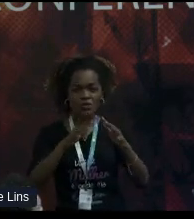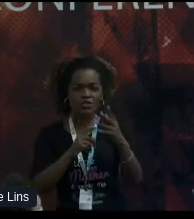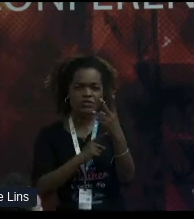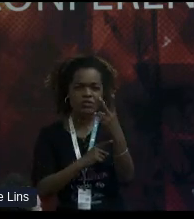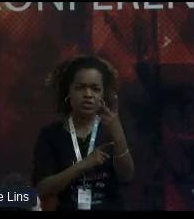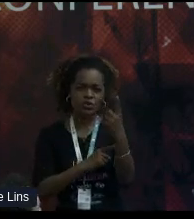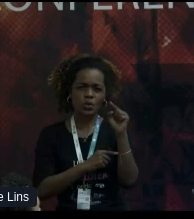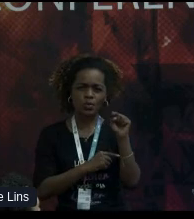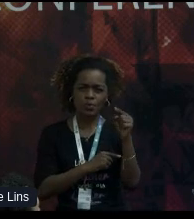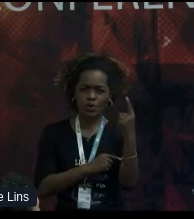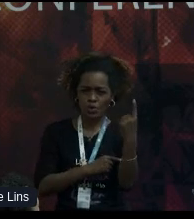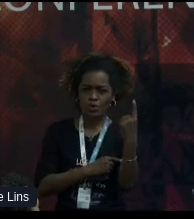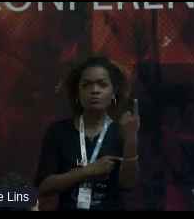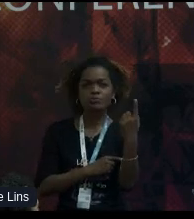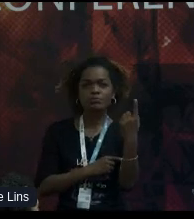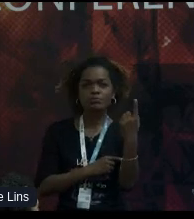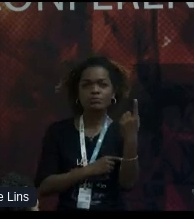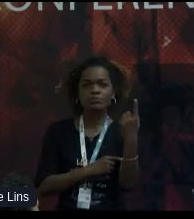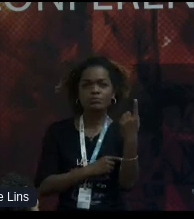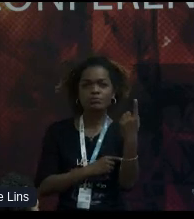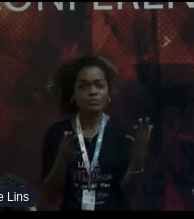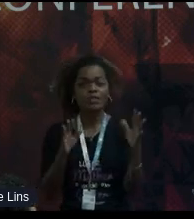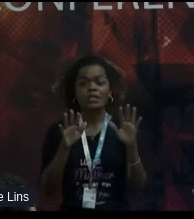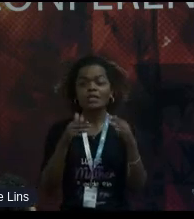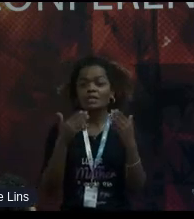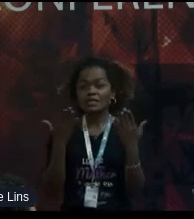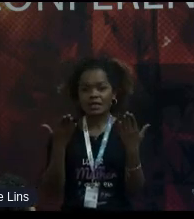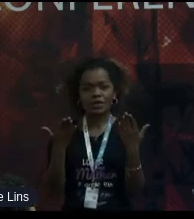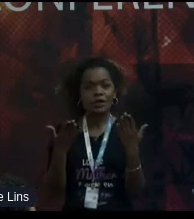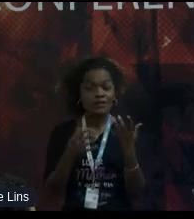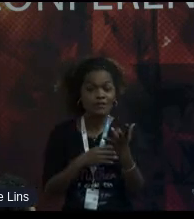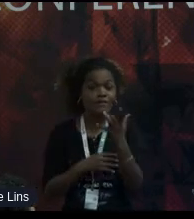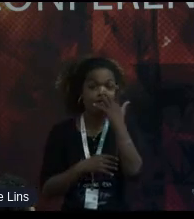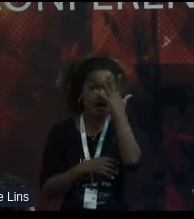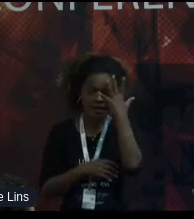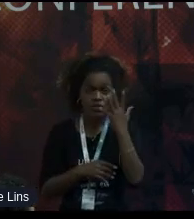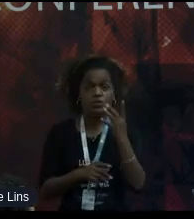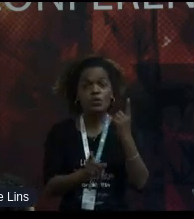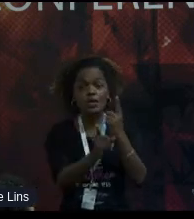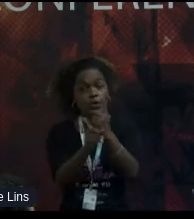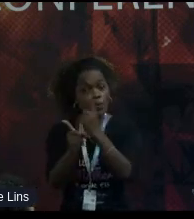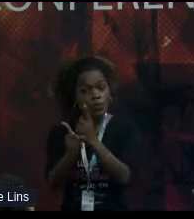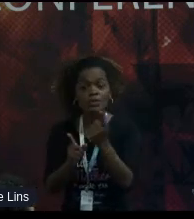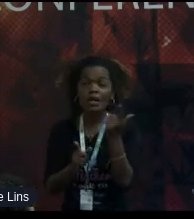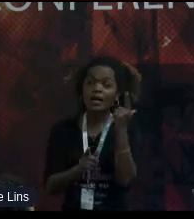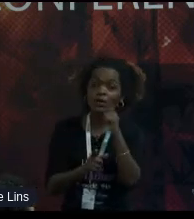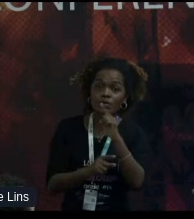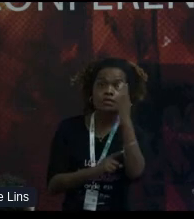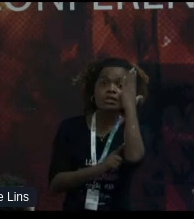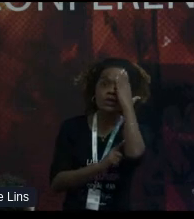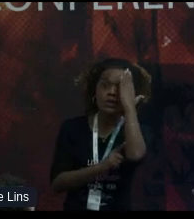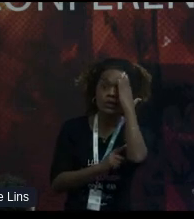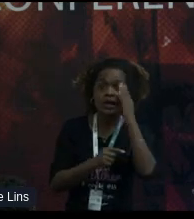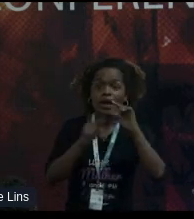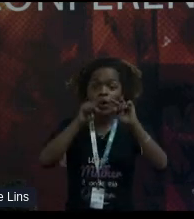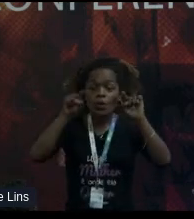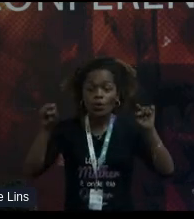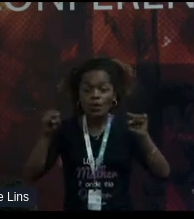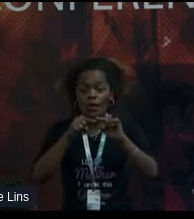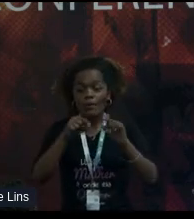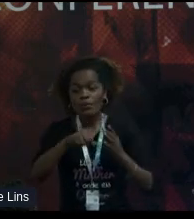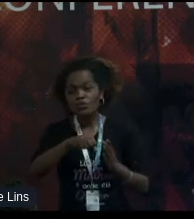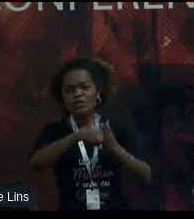mais absoluto possível, né? Então, é muito fácil conseguir saber qual é esse campo de entrada, do que ele se